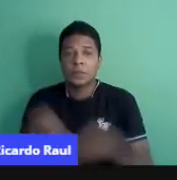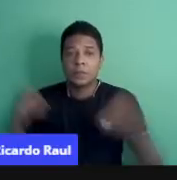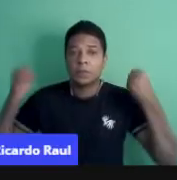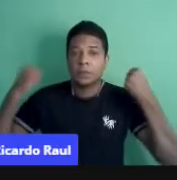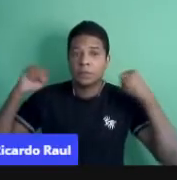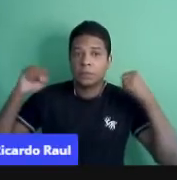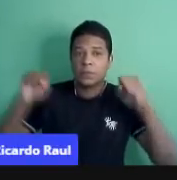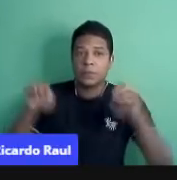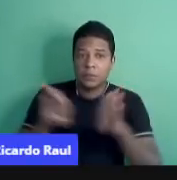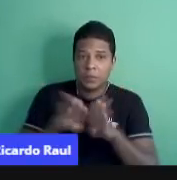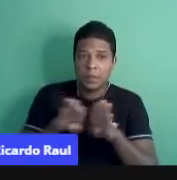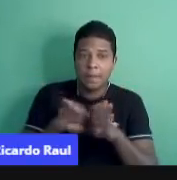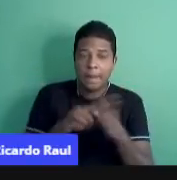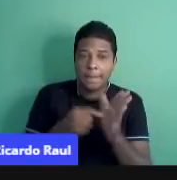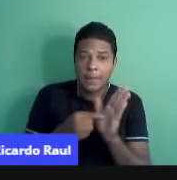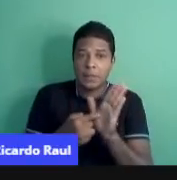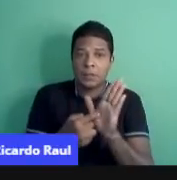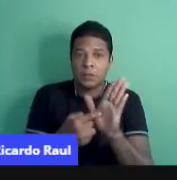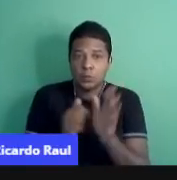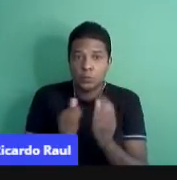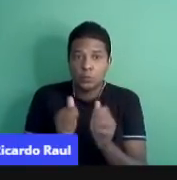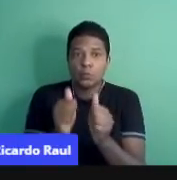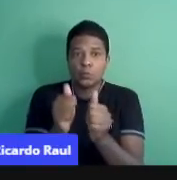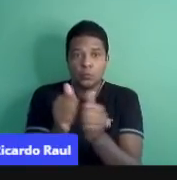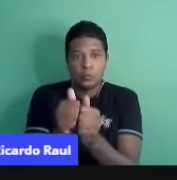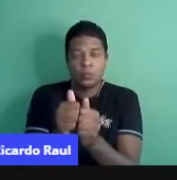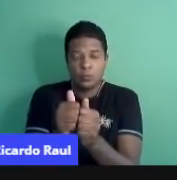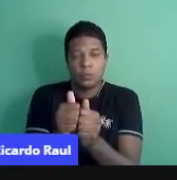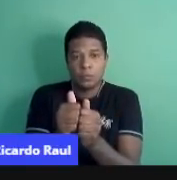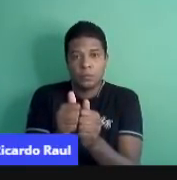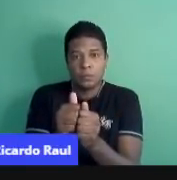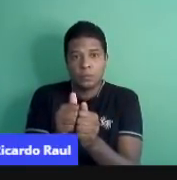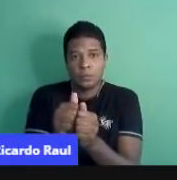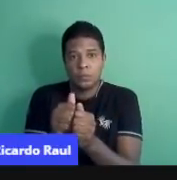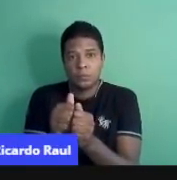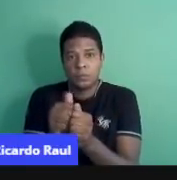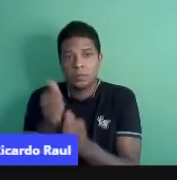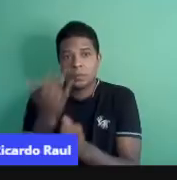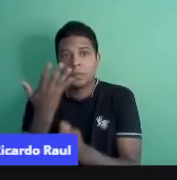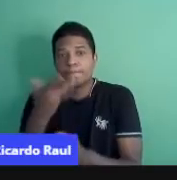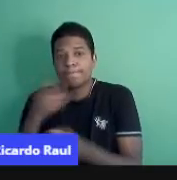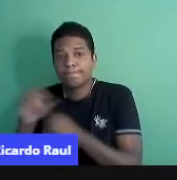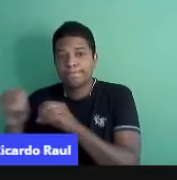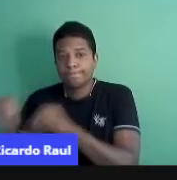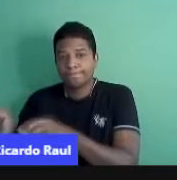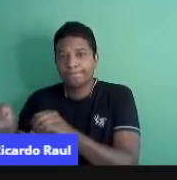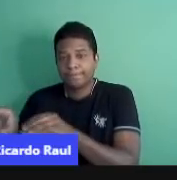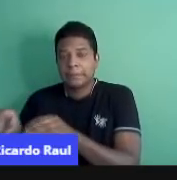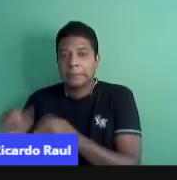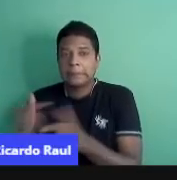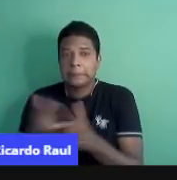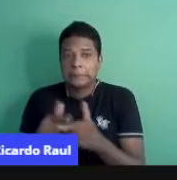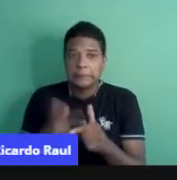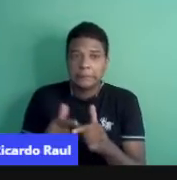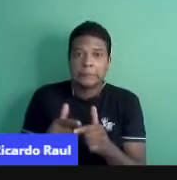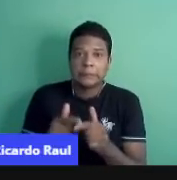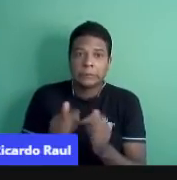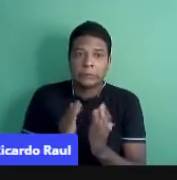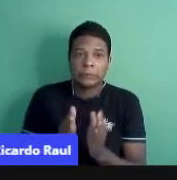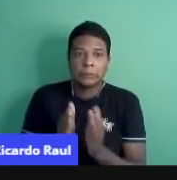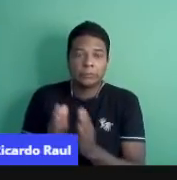também aparece junto da educação infantil, então isso já é um ganho, porque ele é uma continuidade